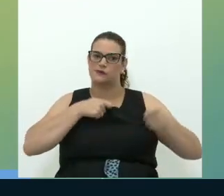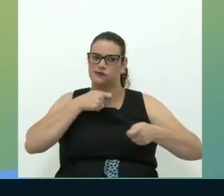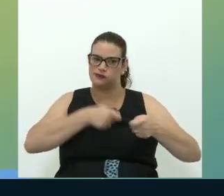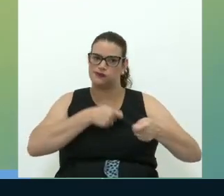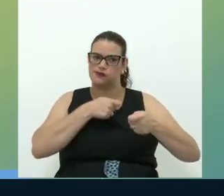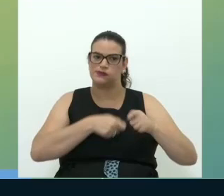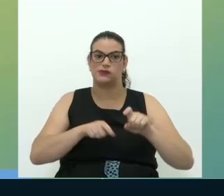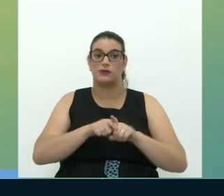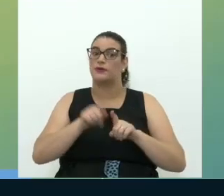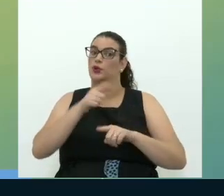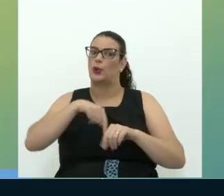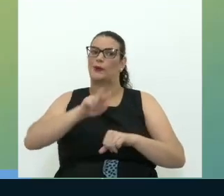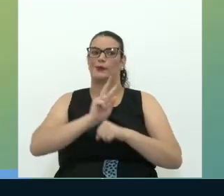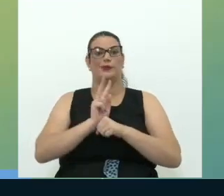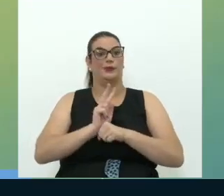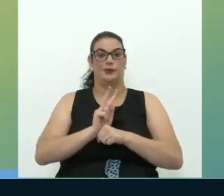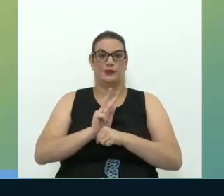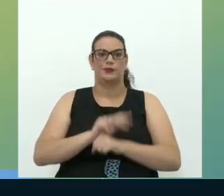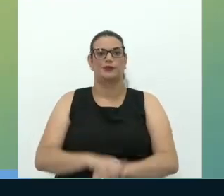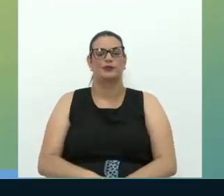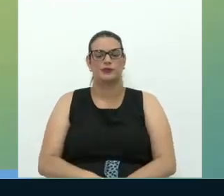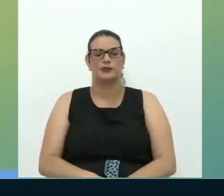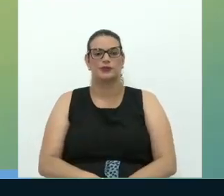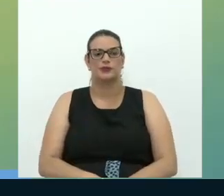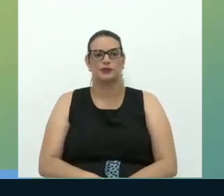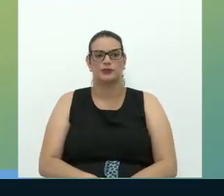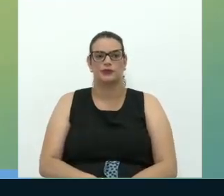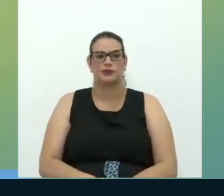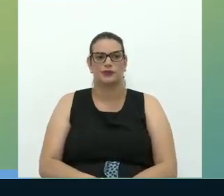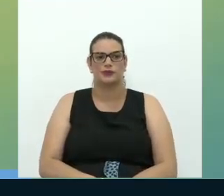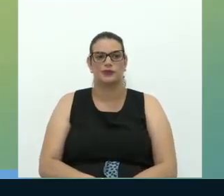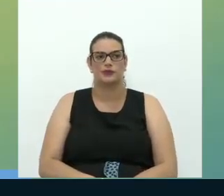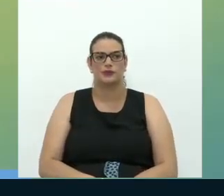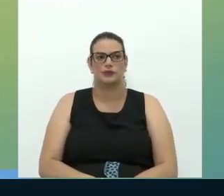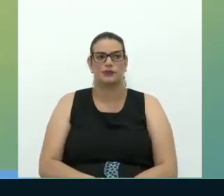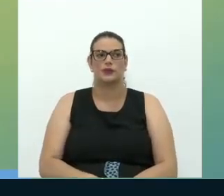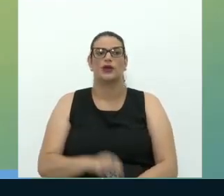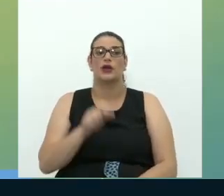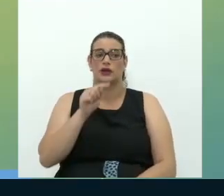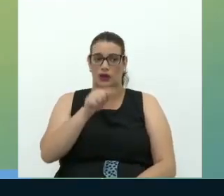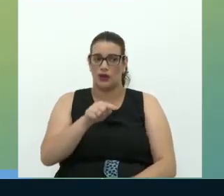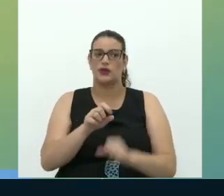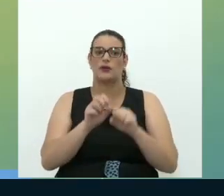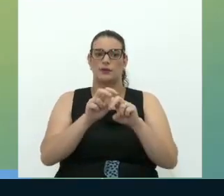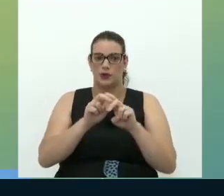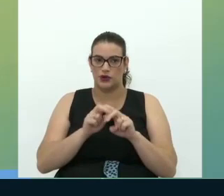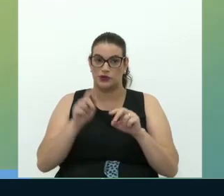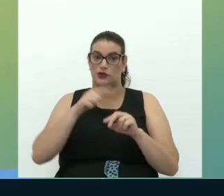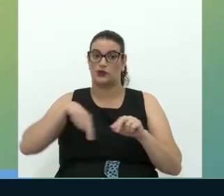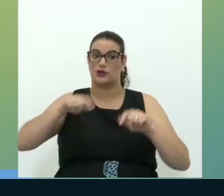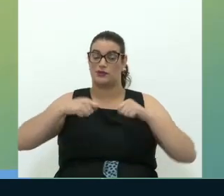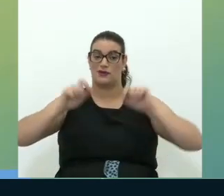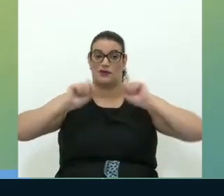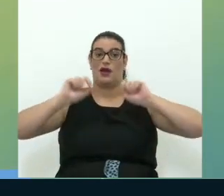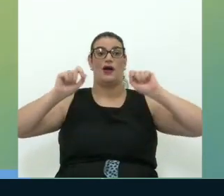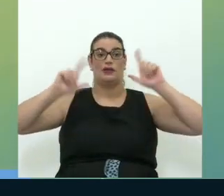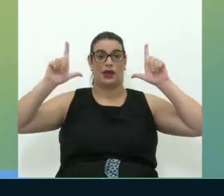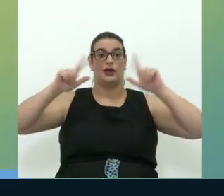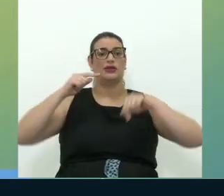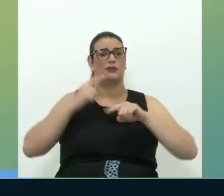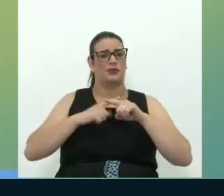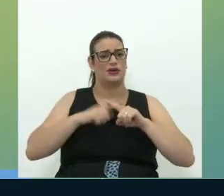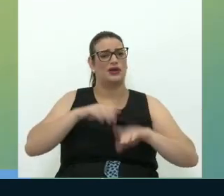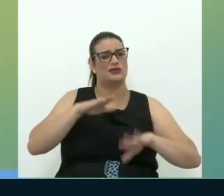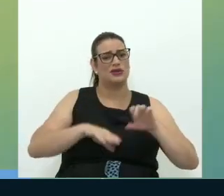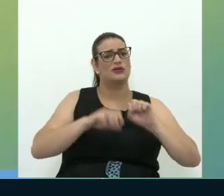nossa vigilância e aqui por isso que a gente tem que ficar alerta às vezes porque pode ser